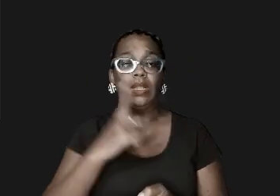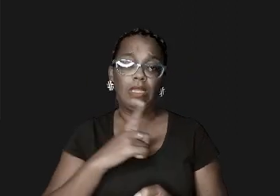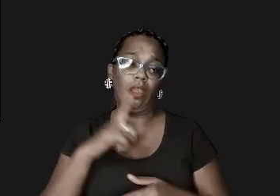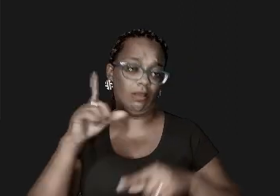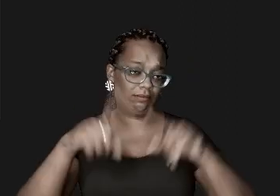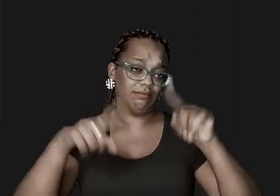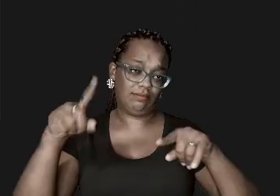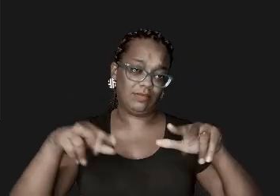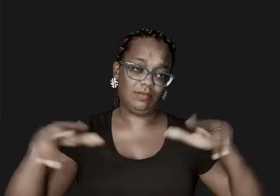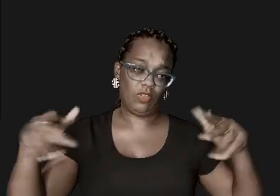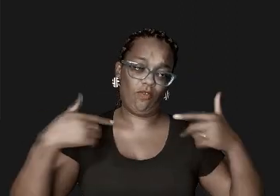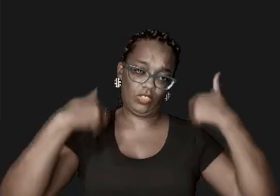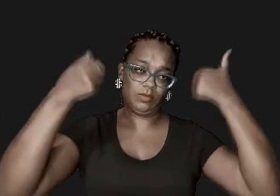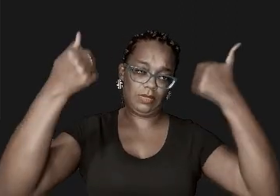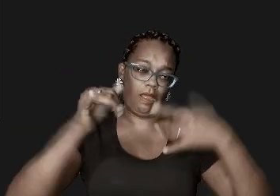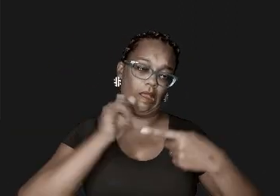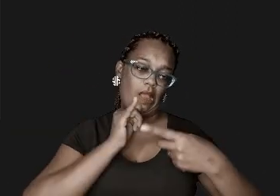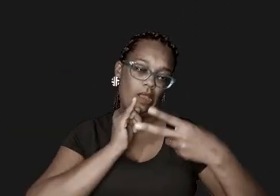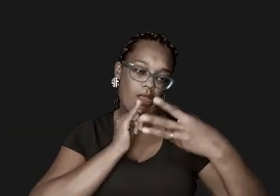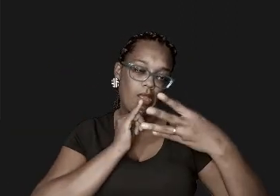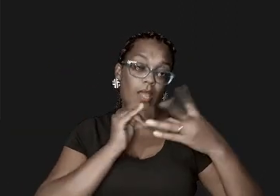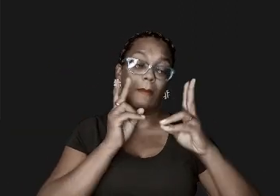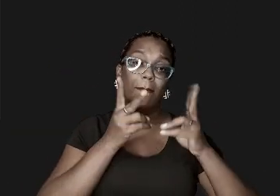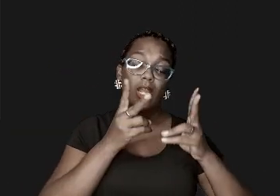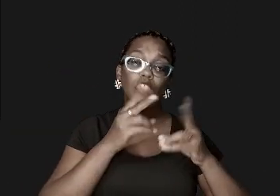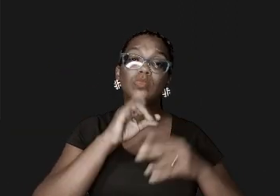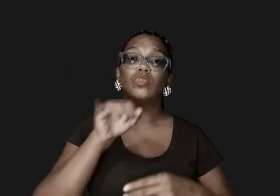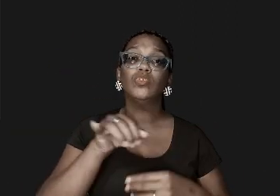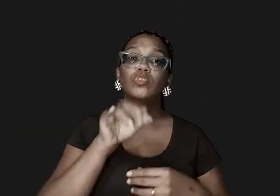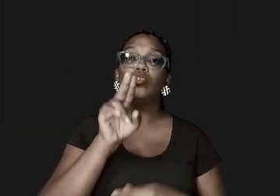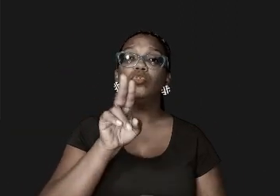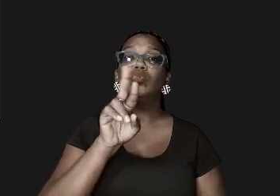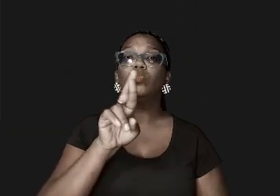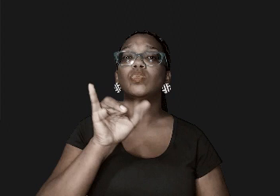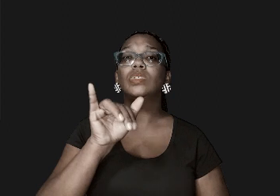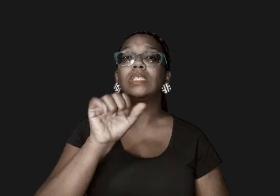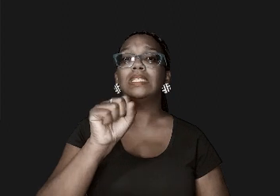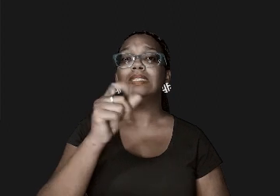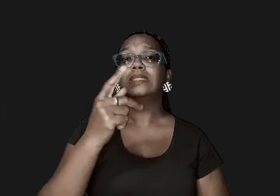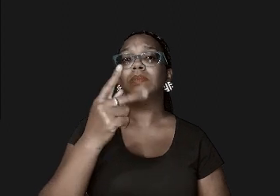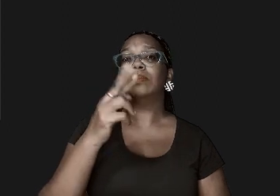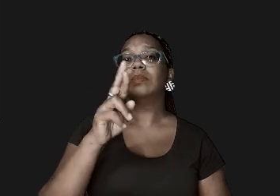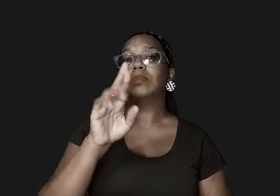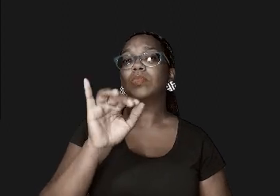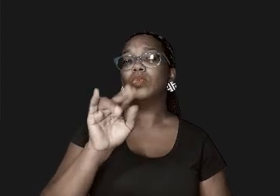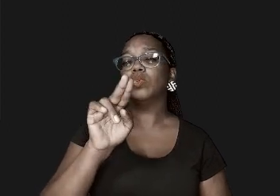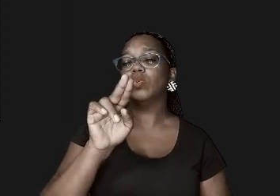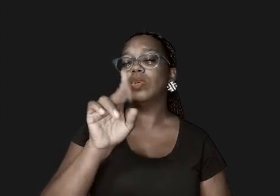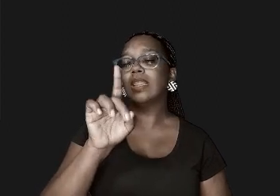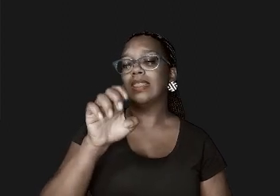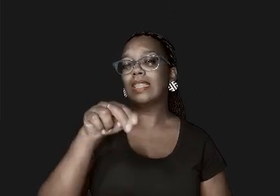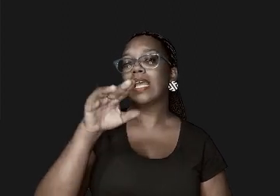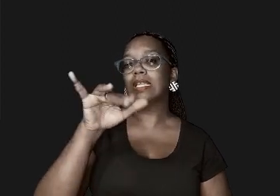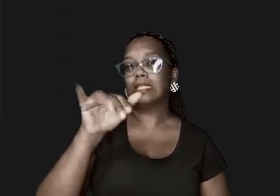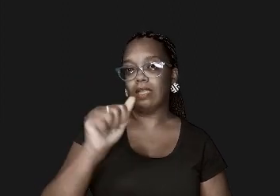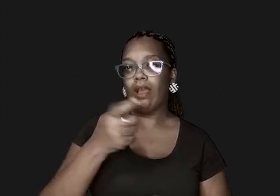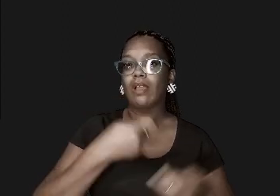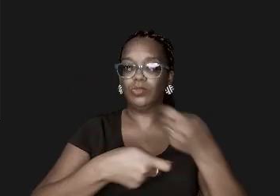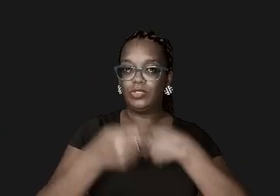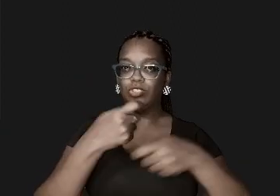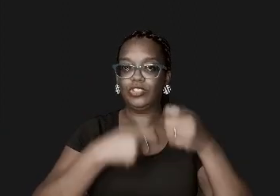outras leis e da própria regulamentação da agência específica ou até como a gente já viu várias vezes eu gostava alguns casos aqui